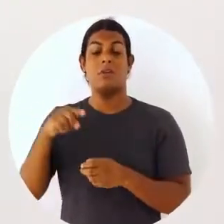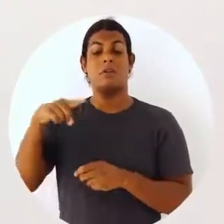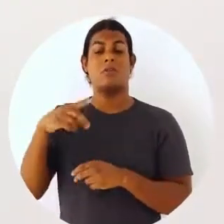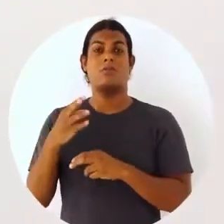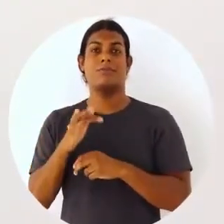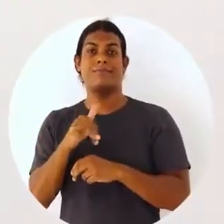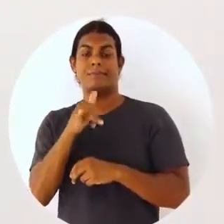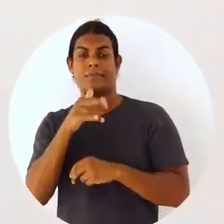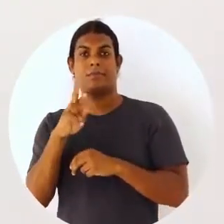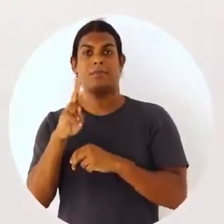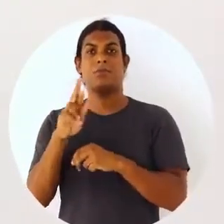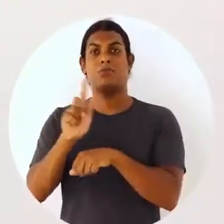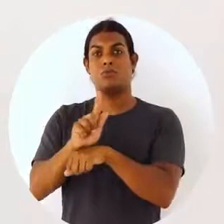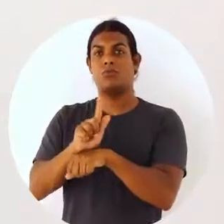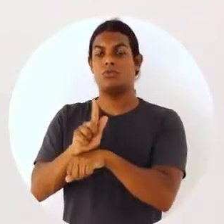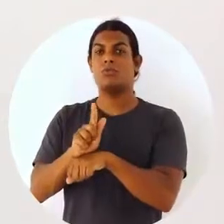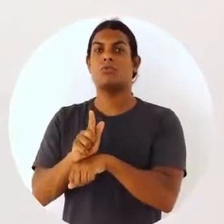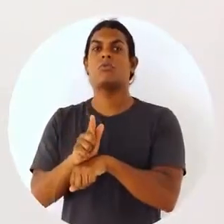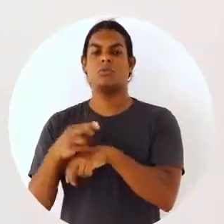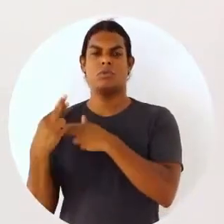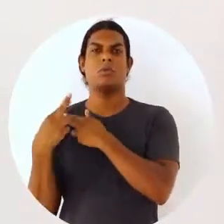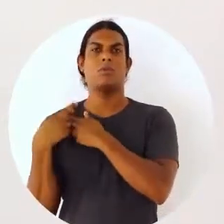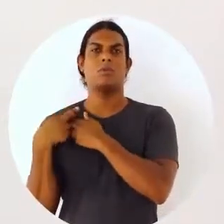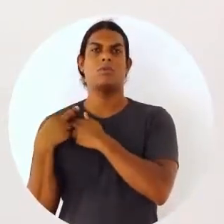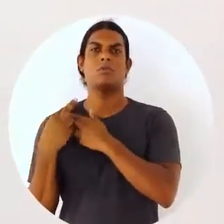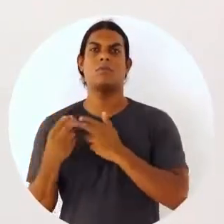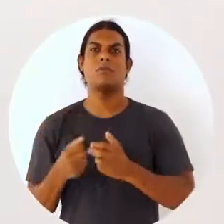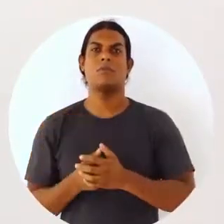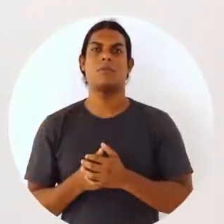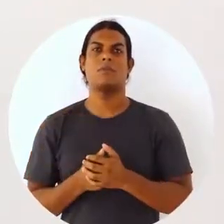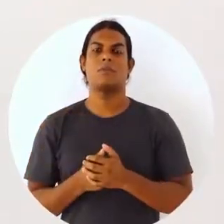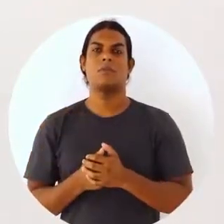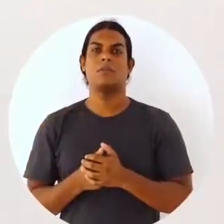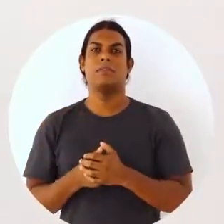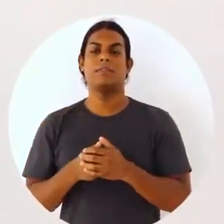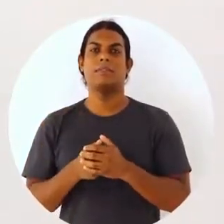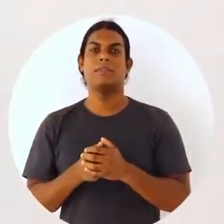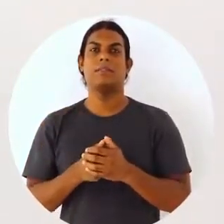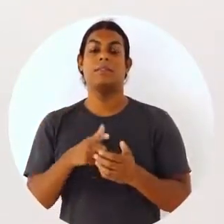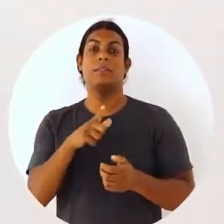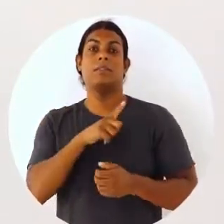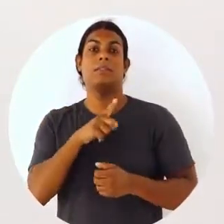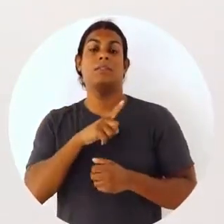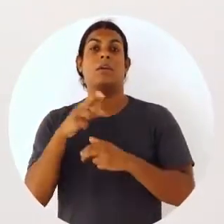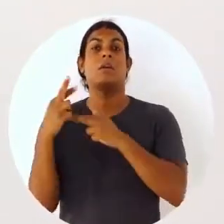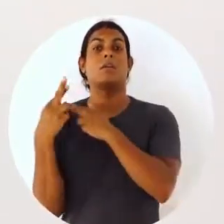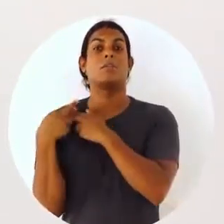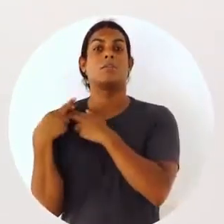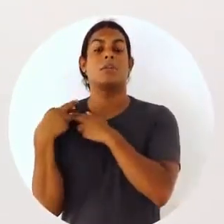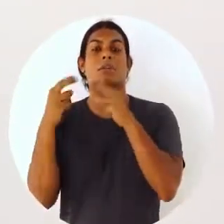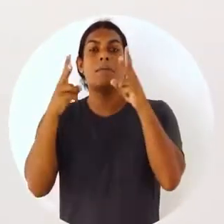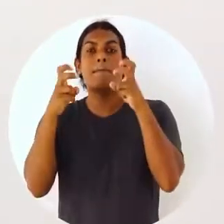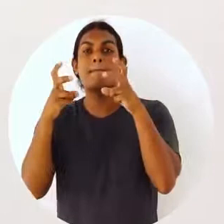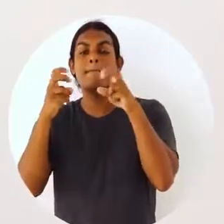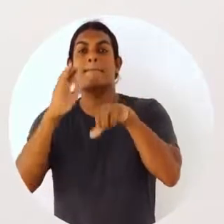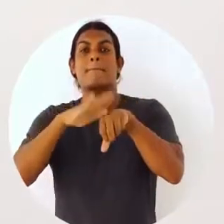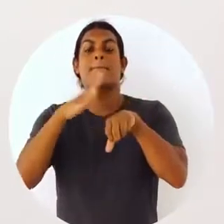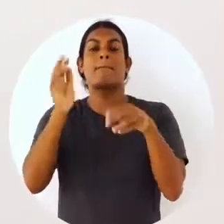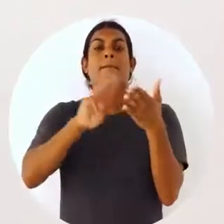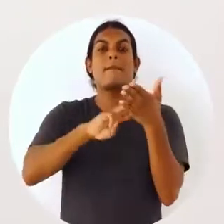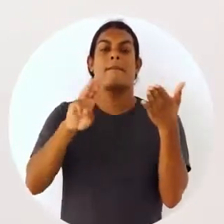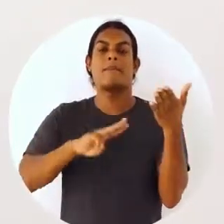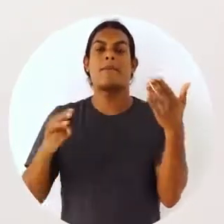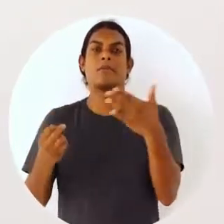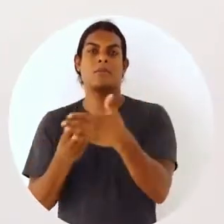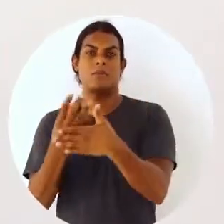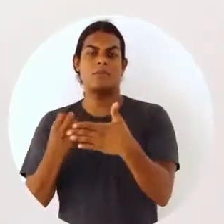ele quem tomava a frente e ele quem tinha a incumbência de poder identificar qual o melhor método de produção. Vocês